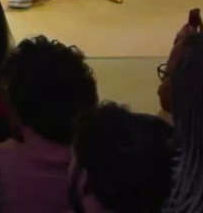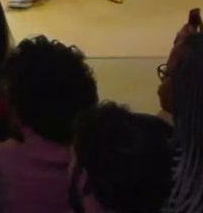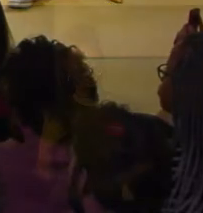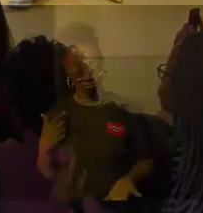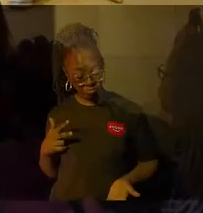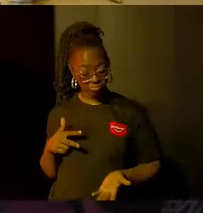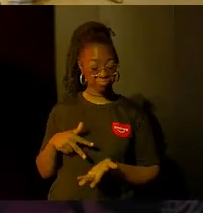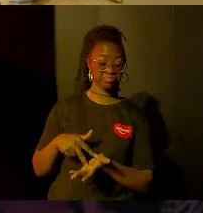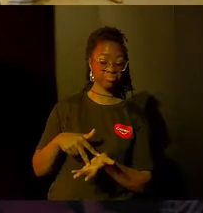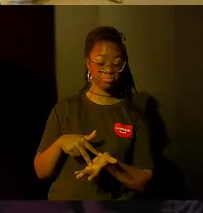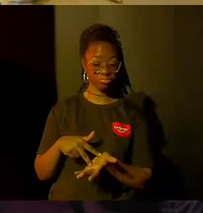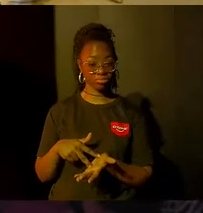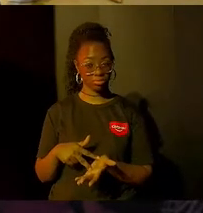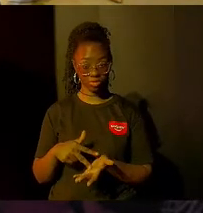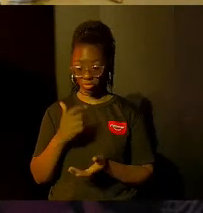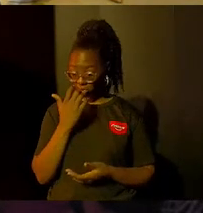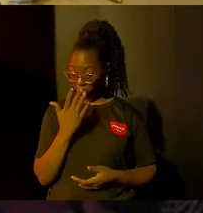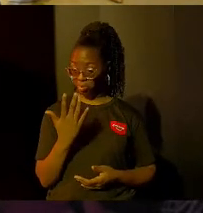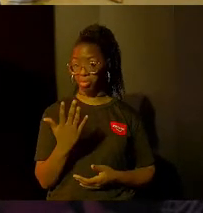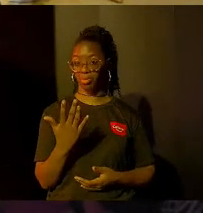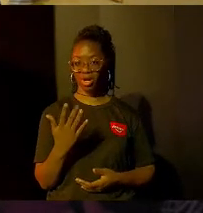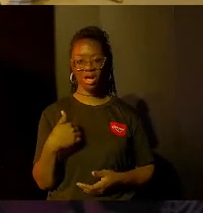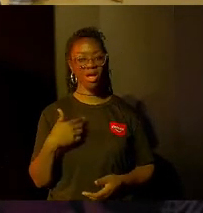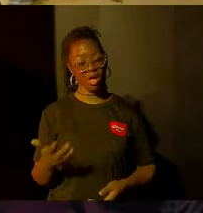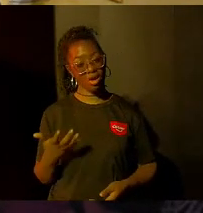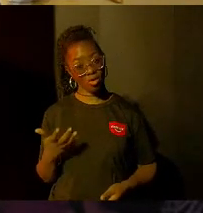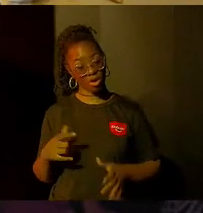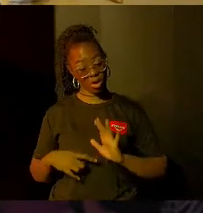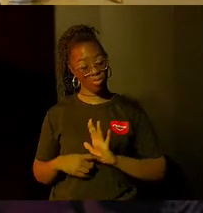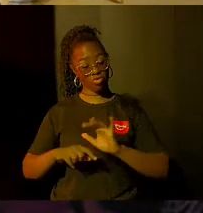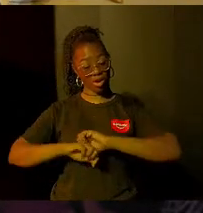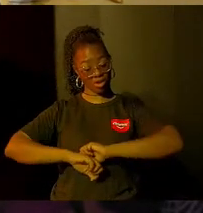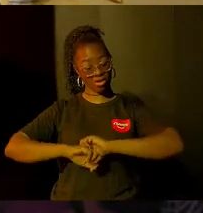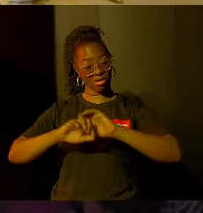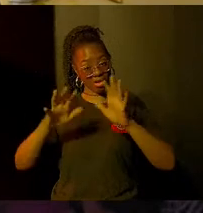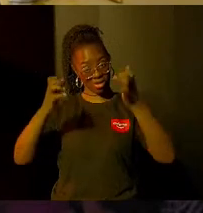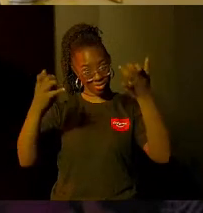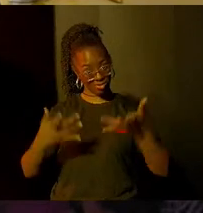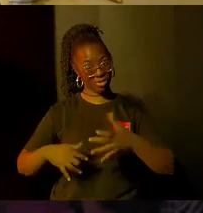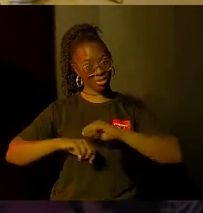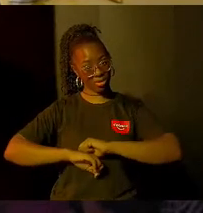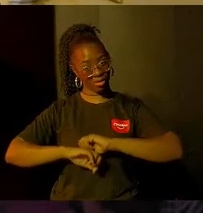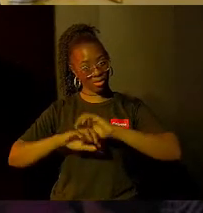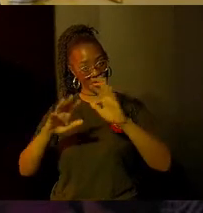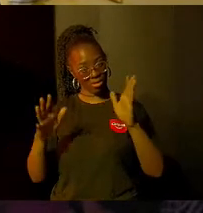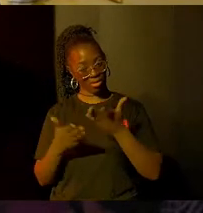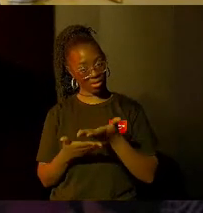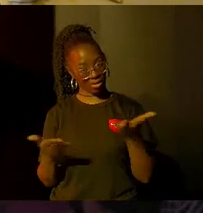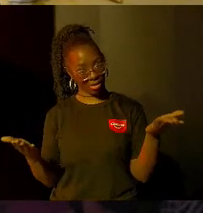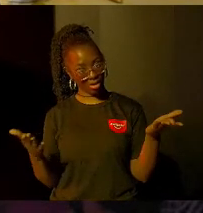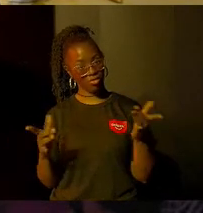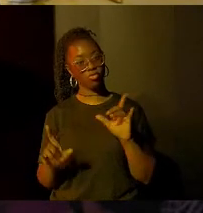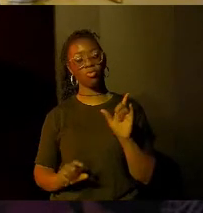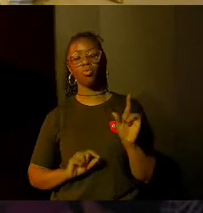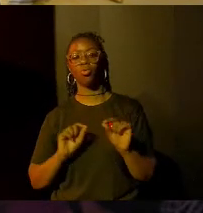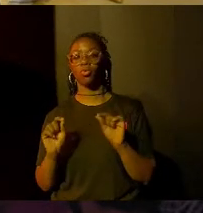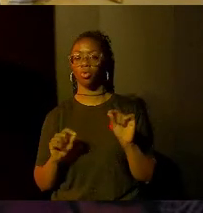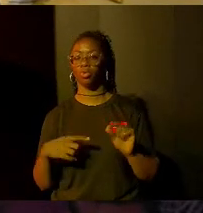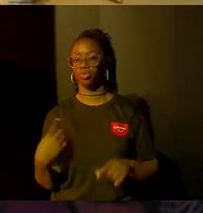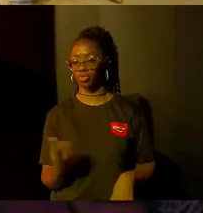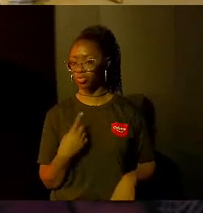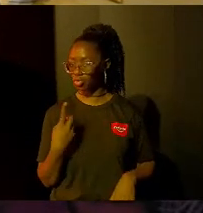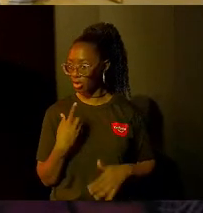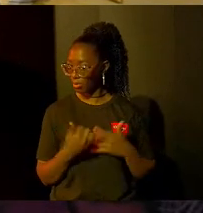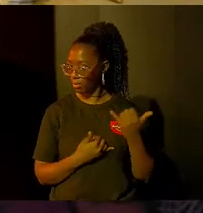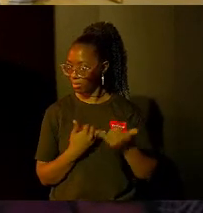exponho apenas quero deixar claro que nós não estamos